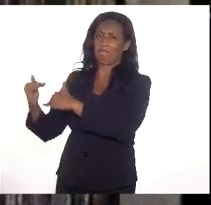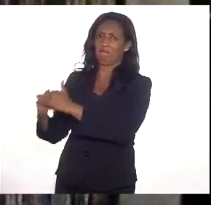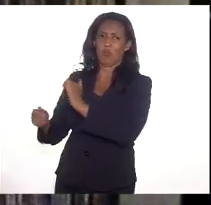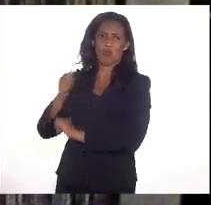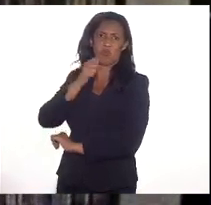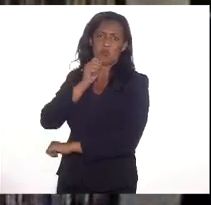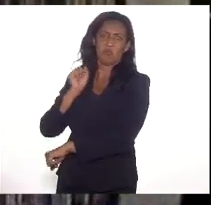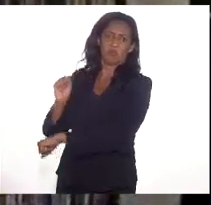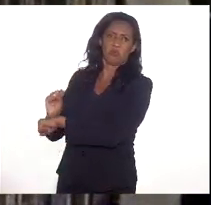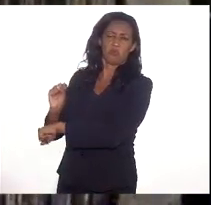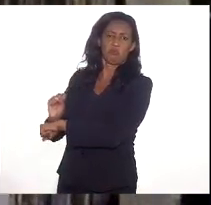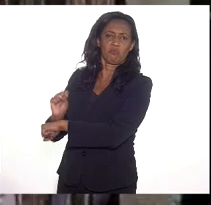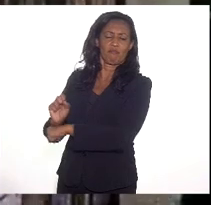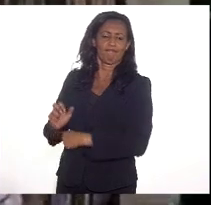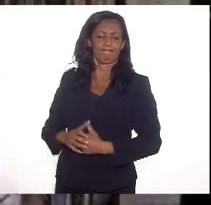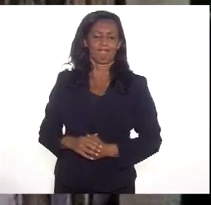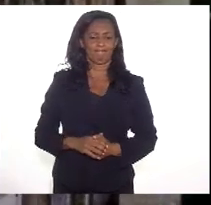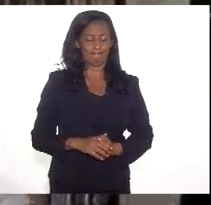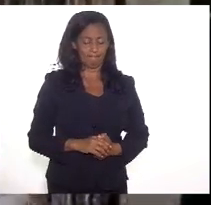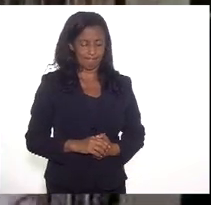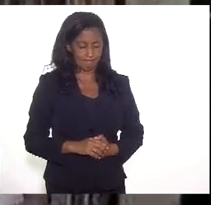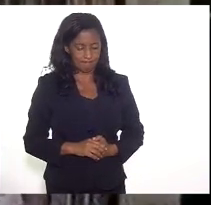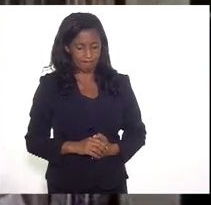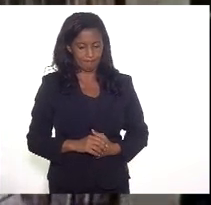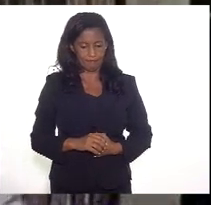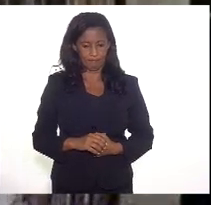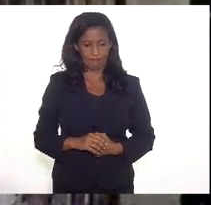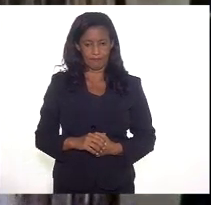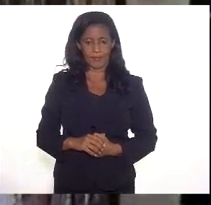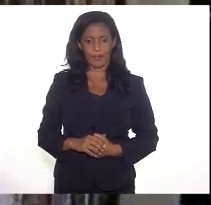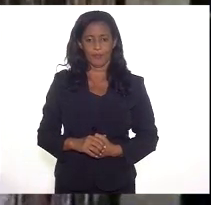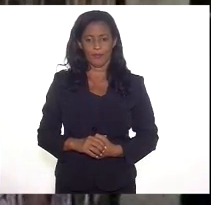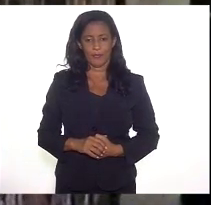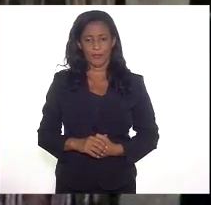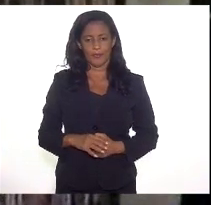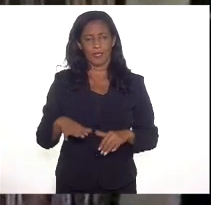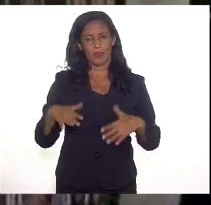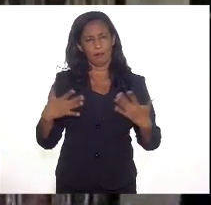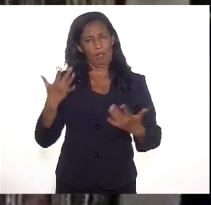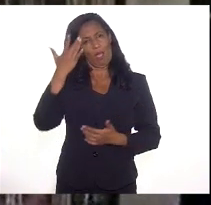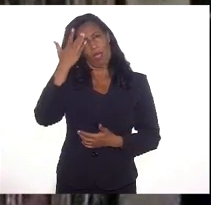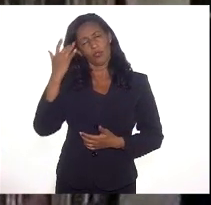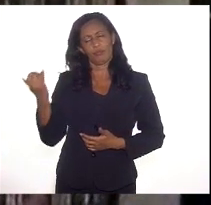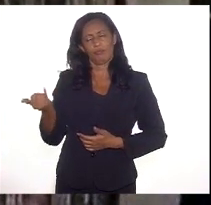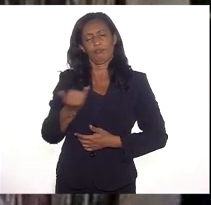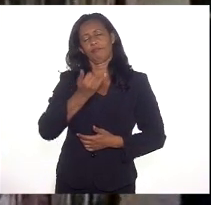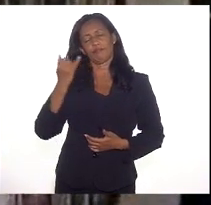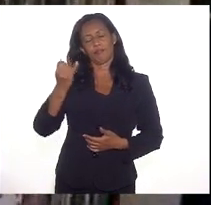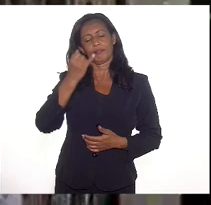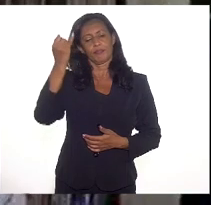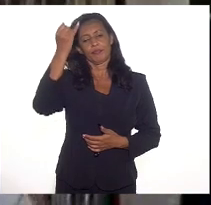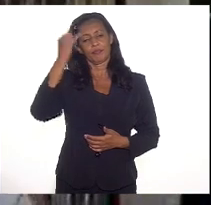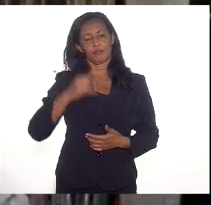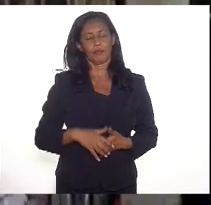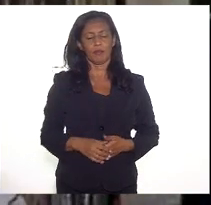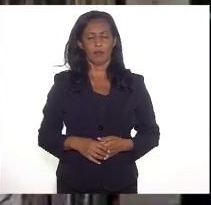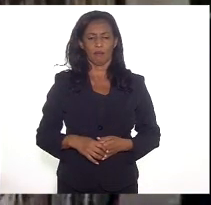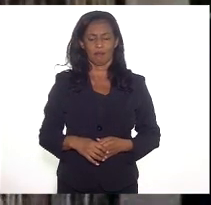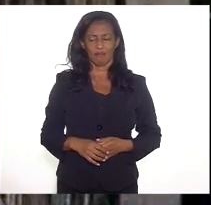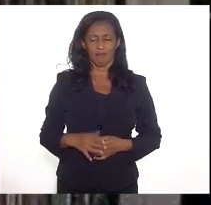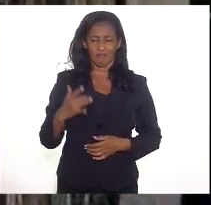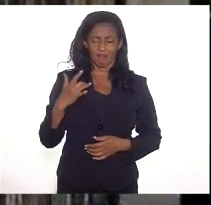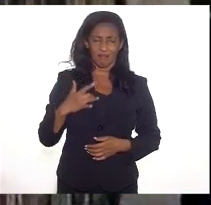interior. Então, eu acho que é muito importante olhar um